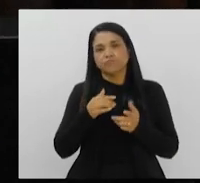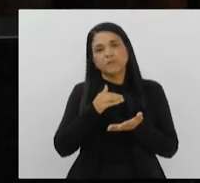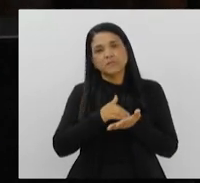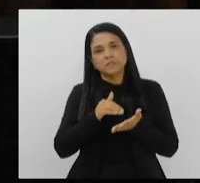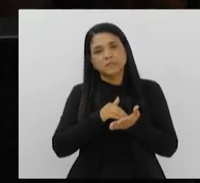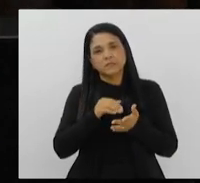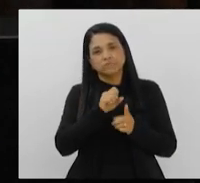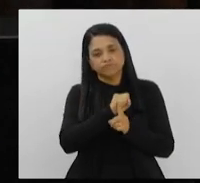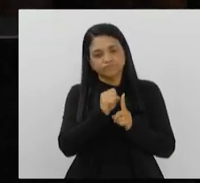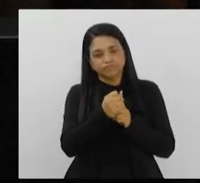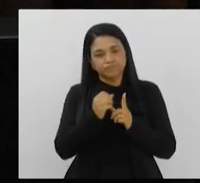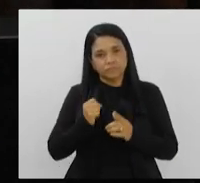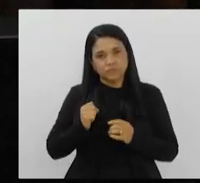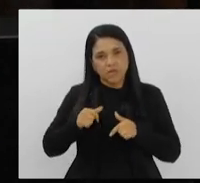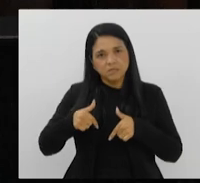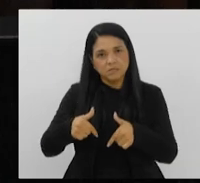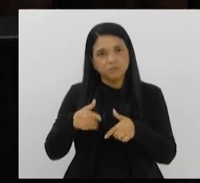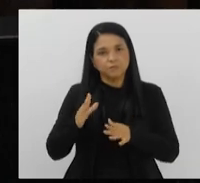Ação Social.